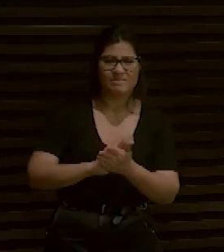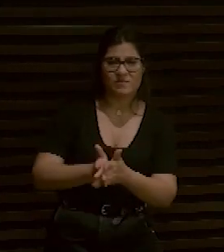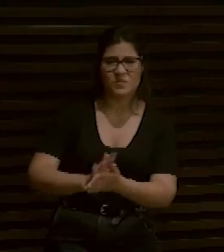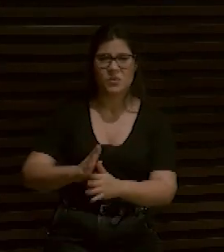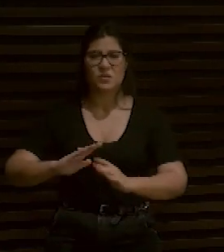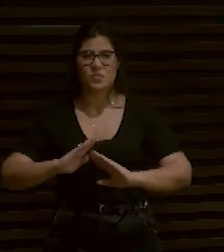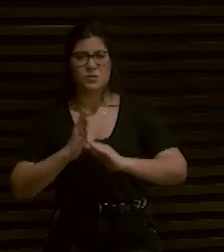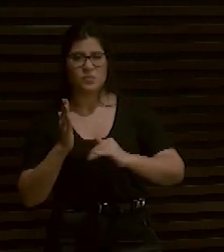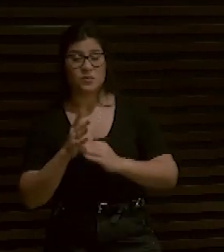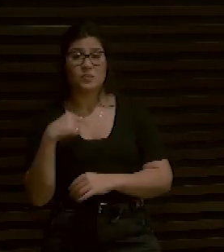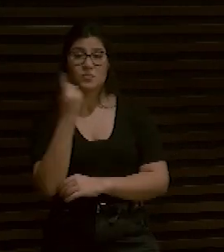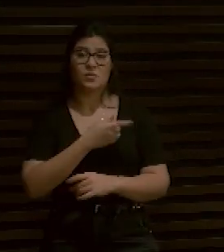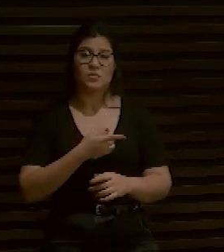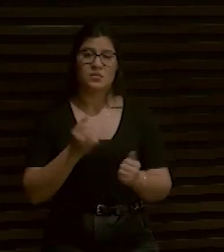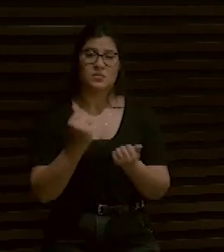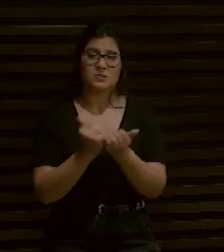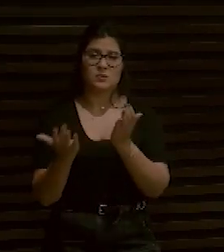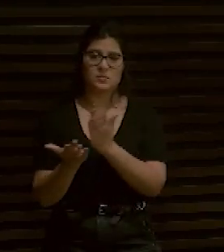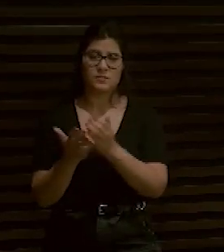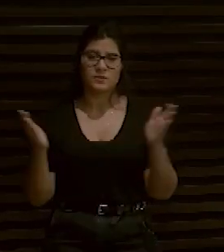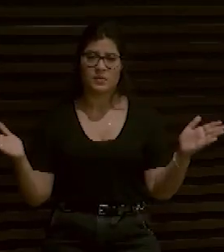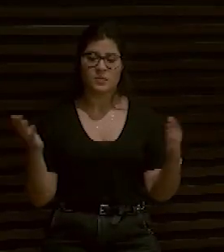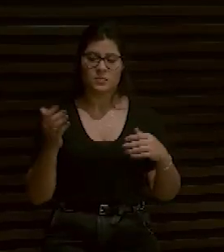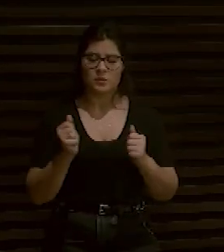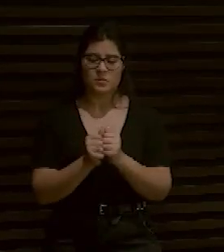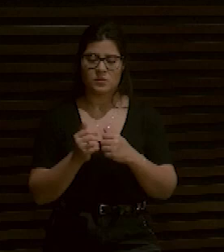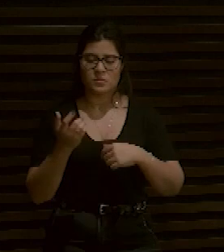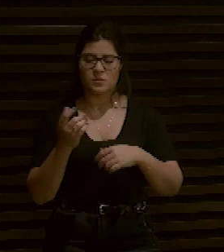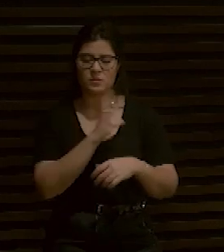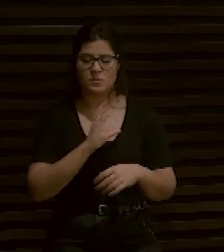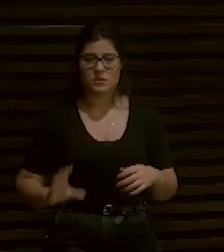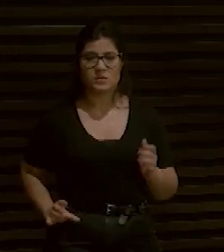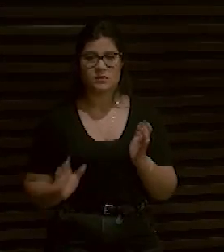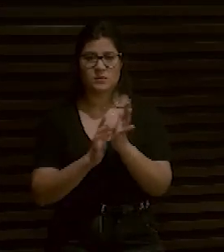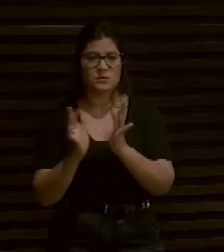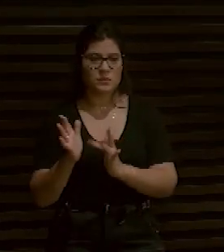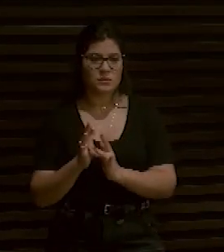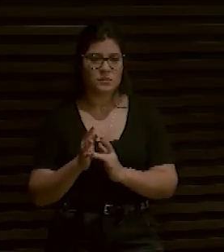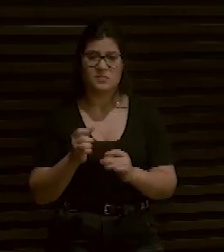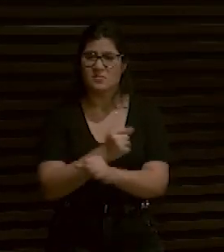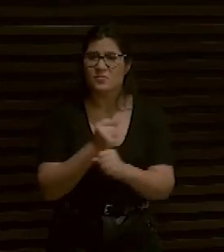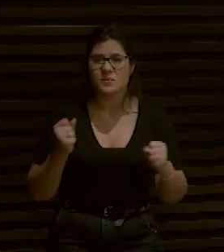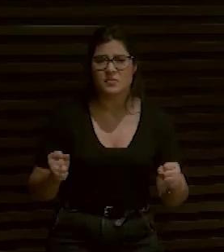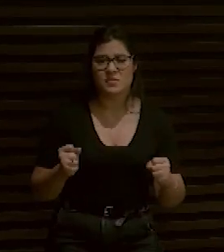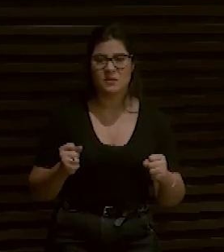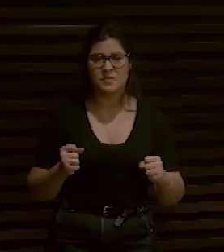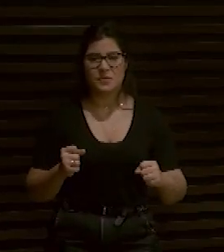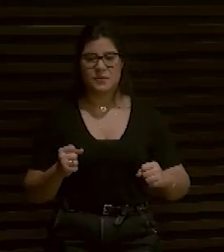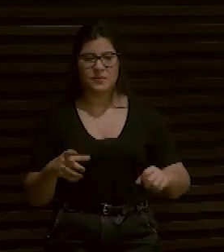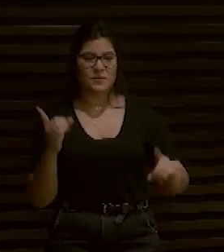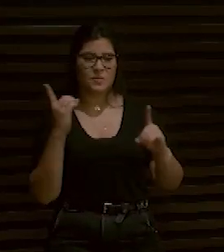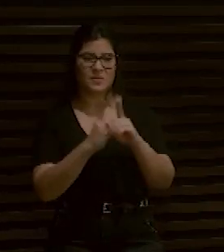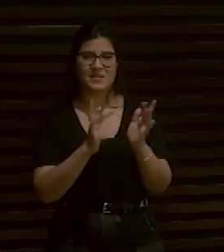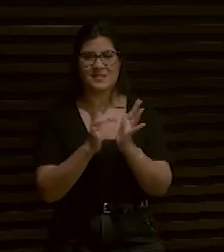nós fomos crucificados com Cristo Jesus. É impossível ter um encontro com Jesus Cristo e continuar tudo igual. É impossível ter um